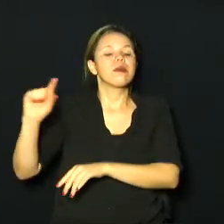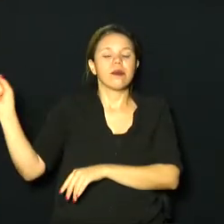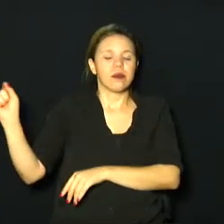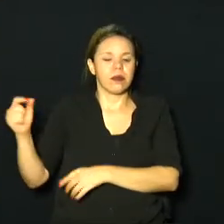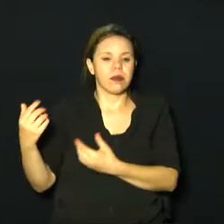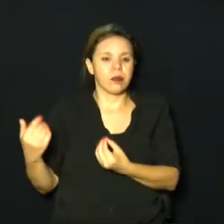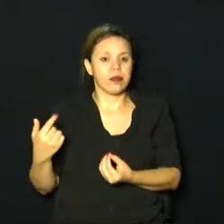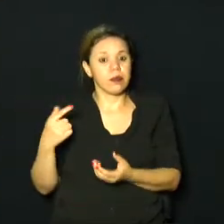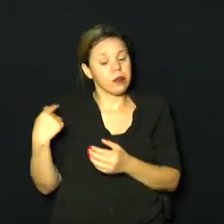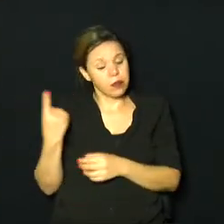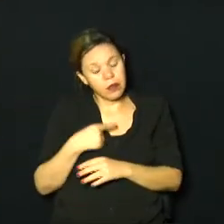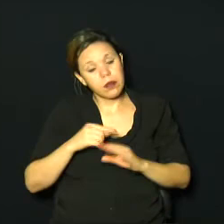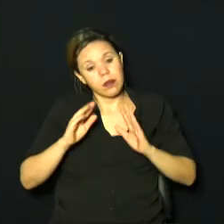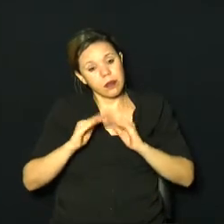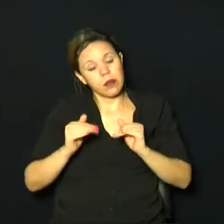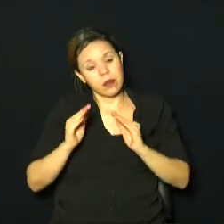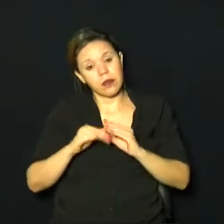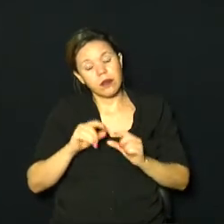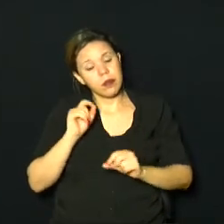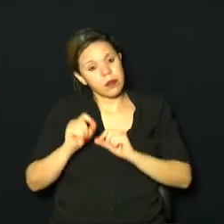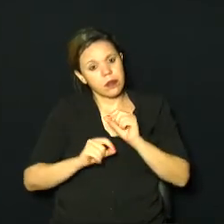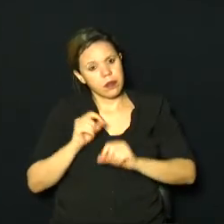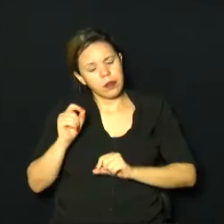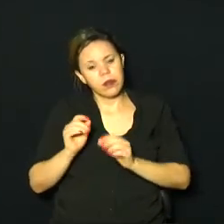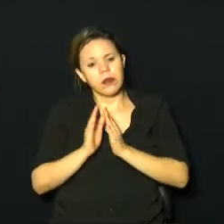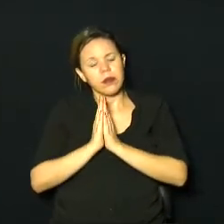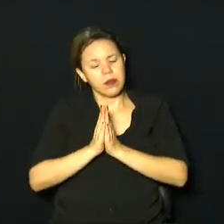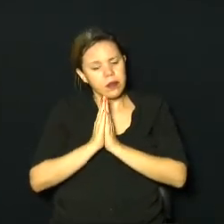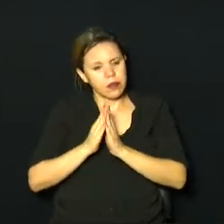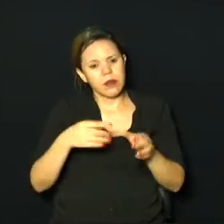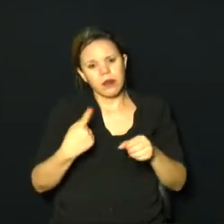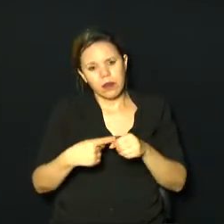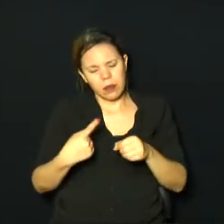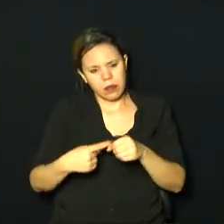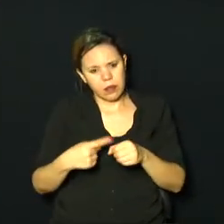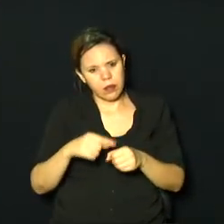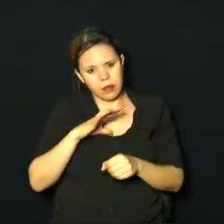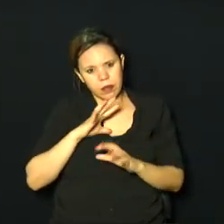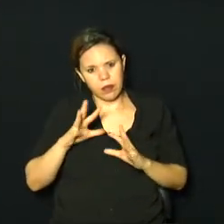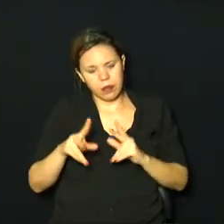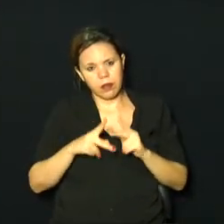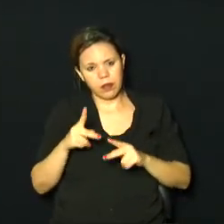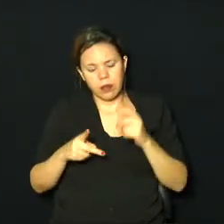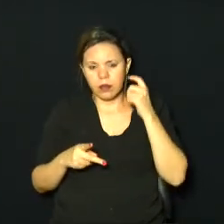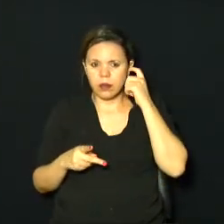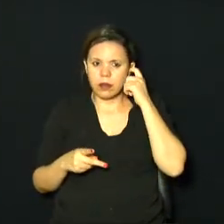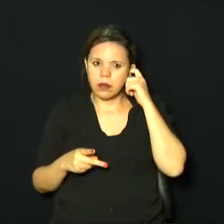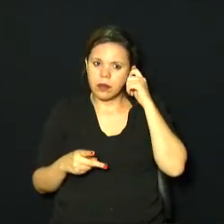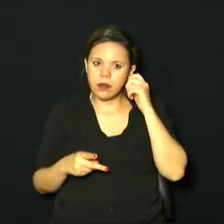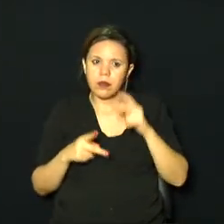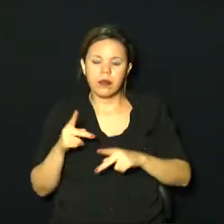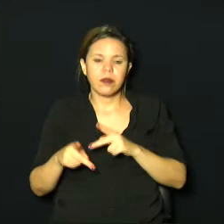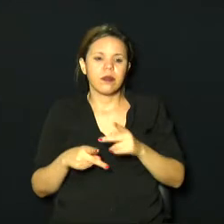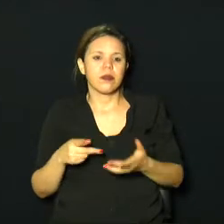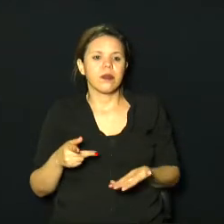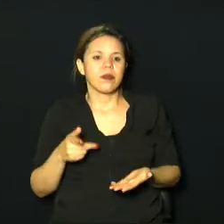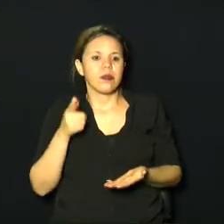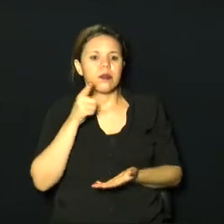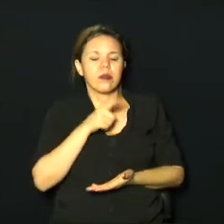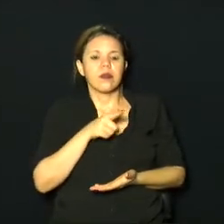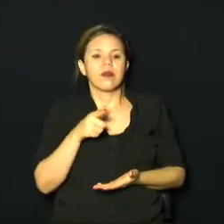gente solicita ao quê? Ao município, que todos que estão ali foram eleitos